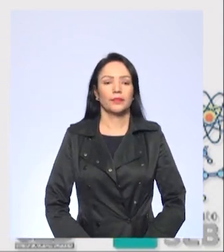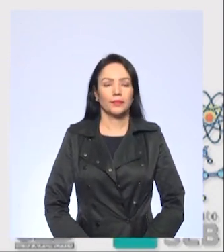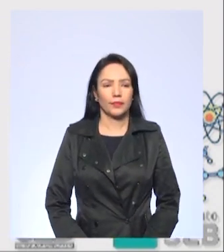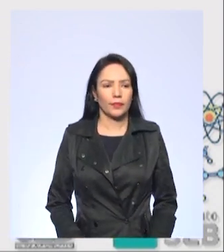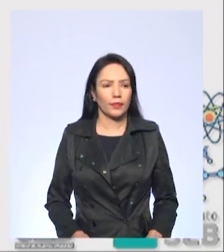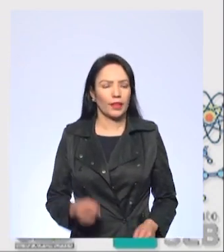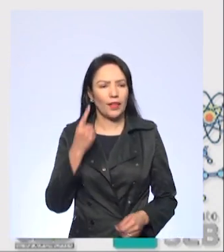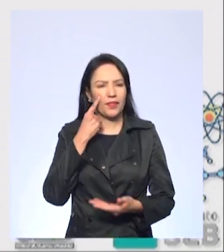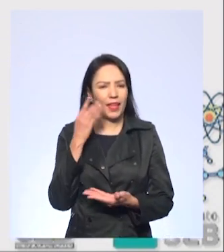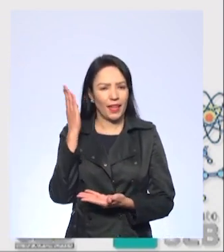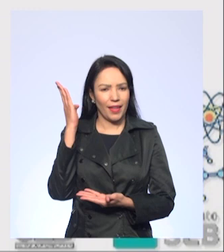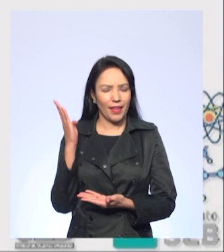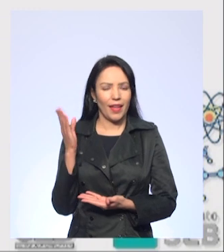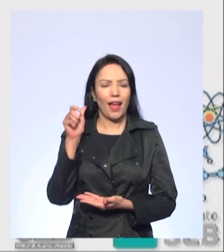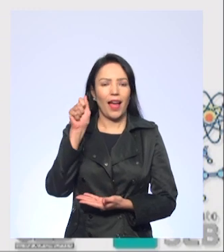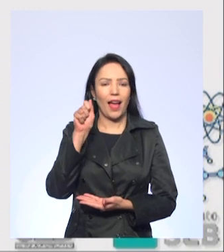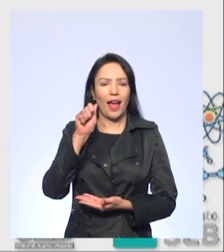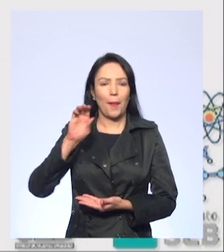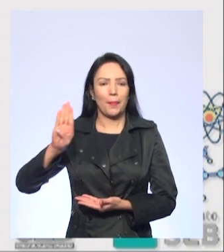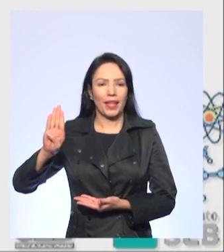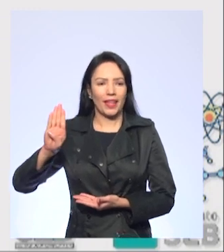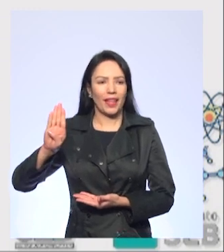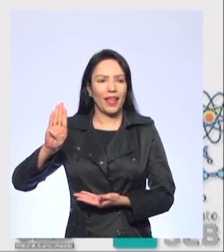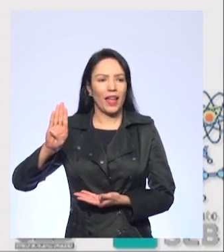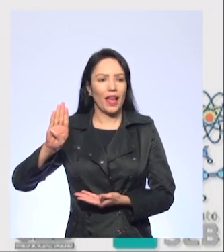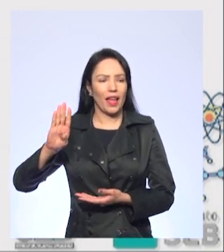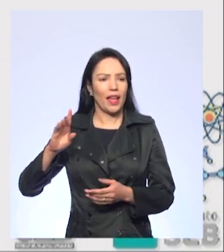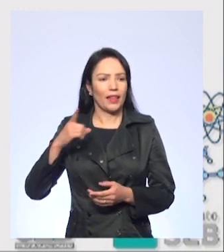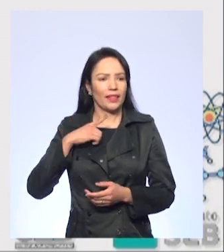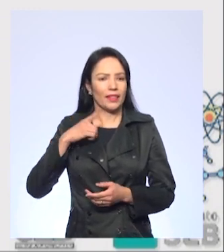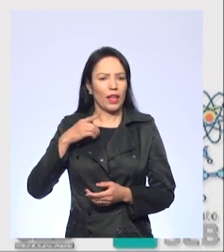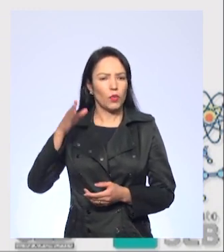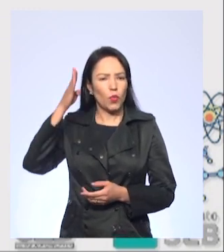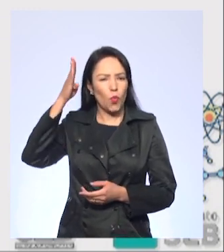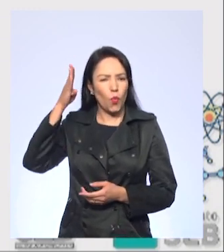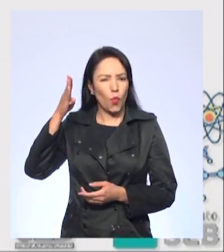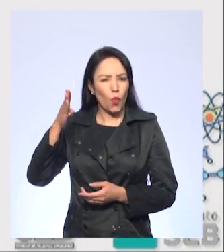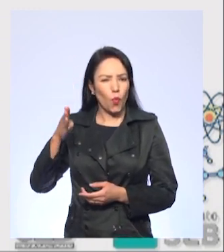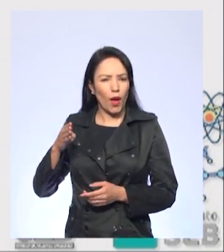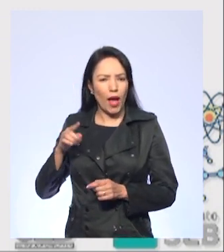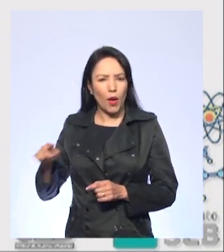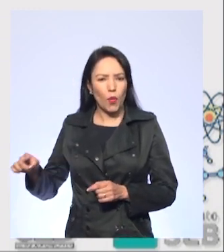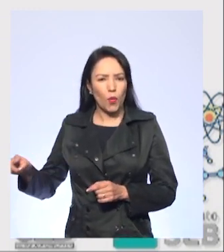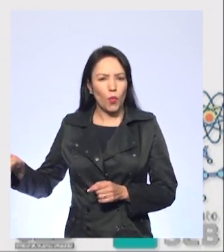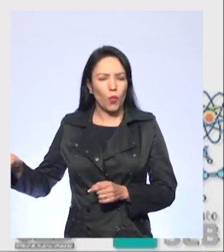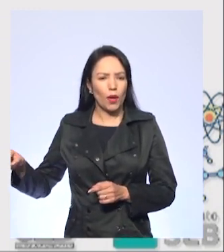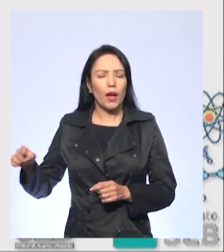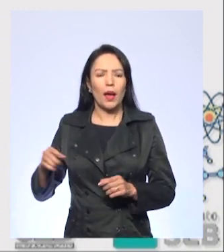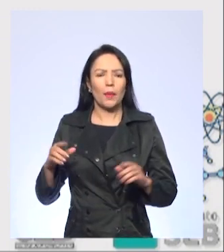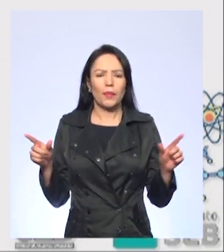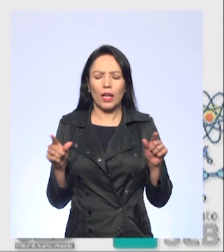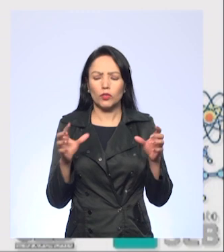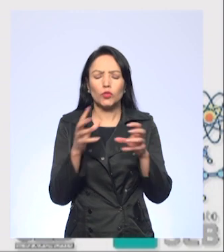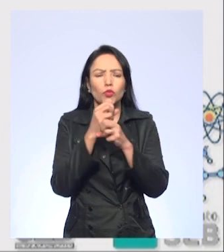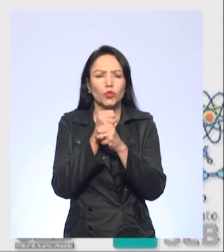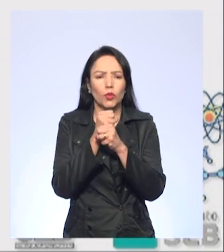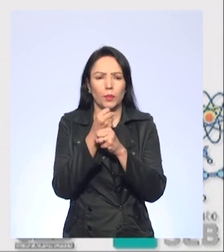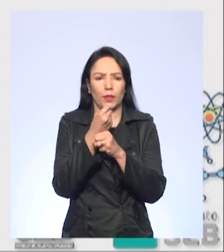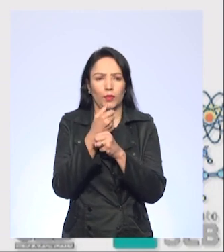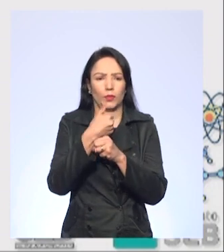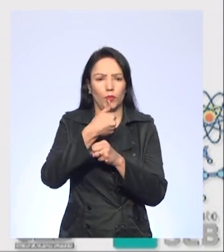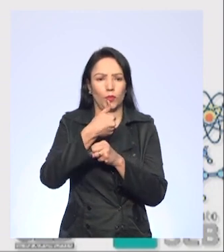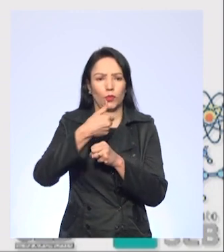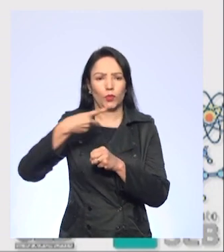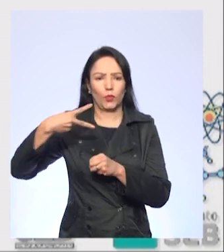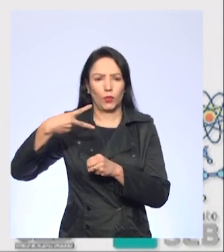Veja que o segmento AB, que é o cateto vertical do triângulo todo, ele mede 12. Tudo mede 12. Se eu tirar o